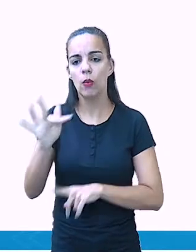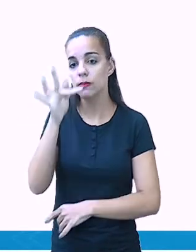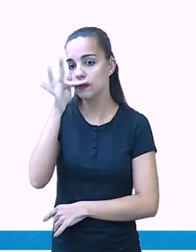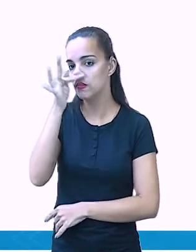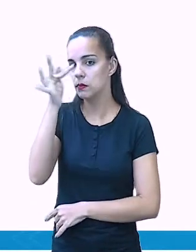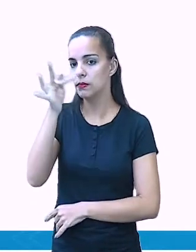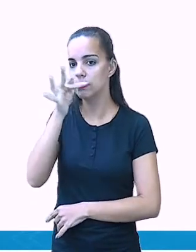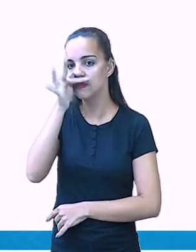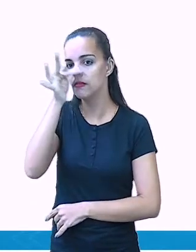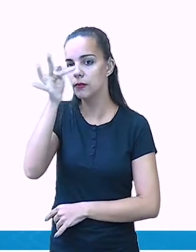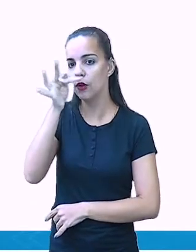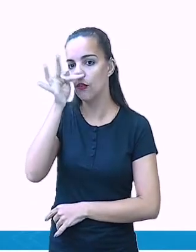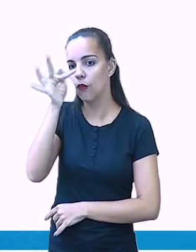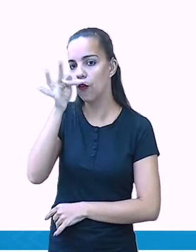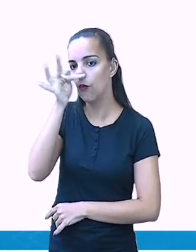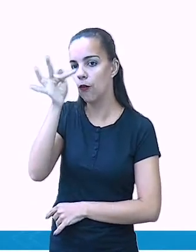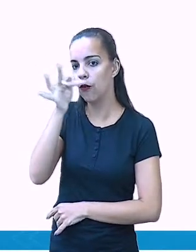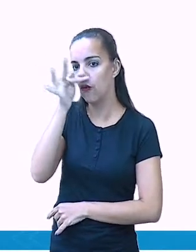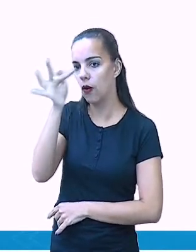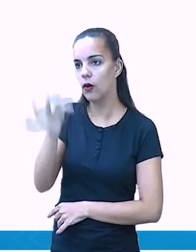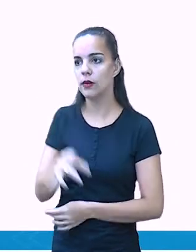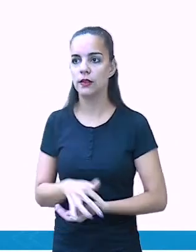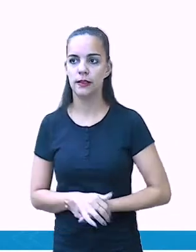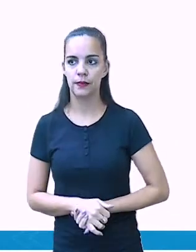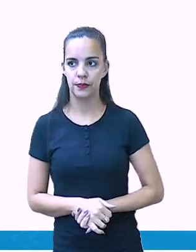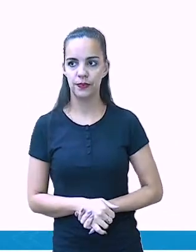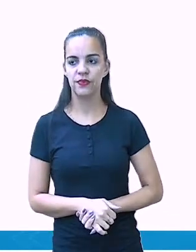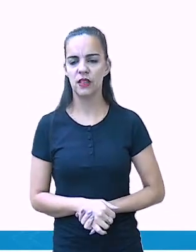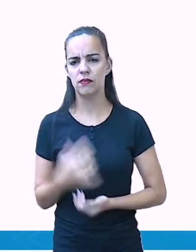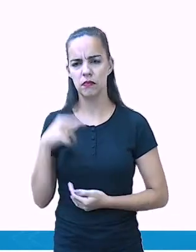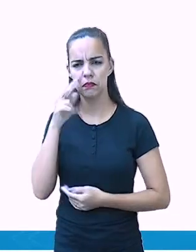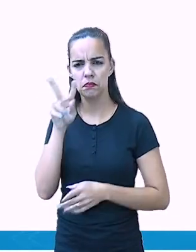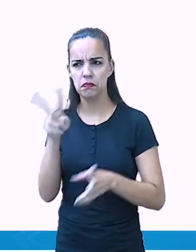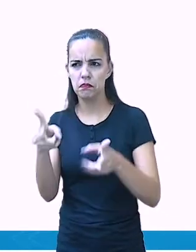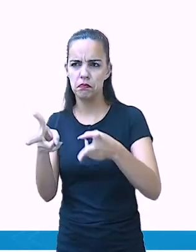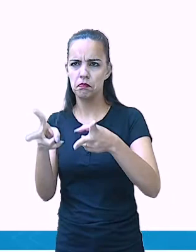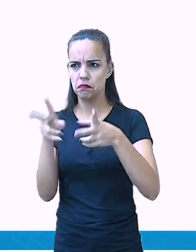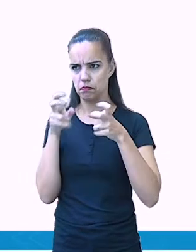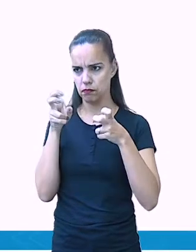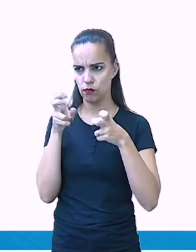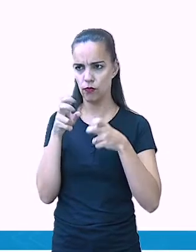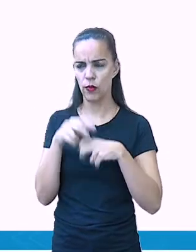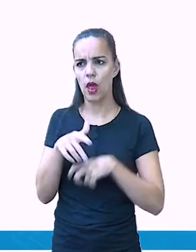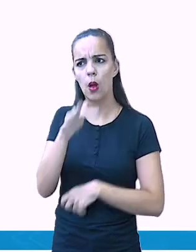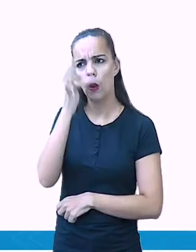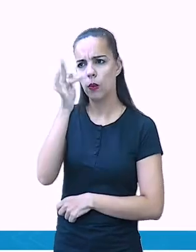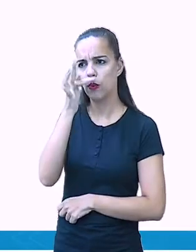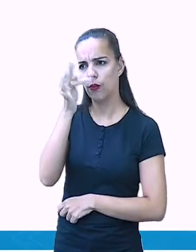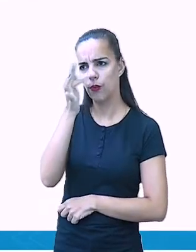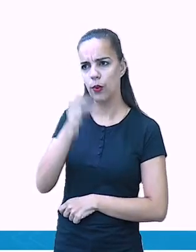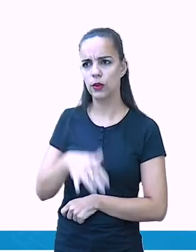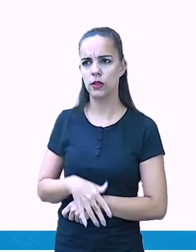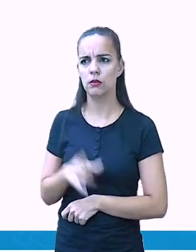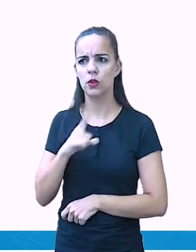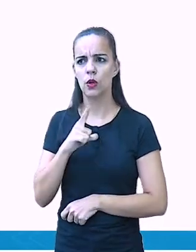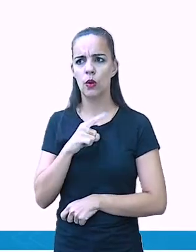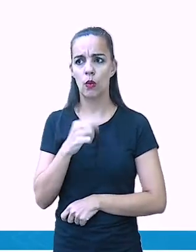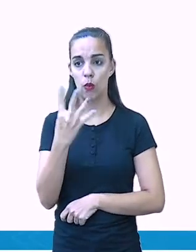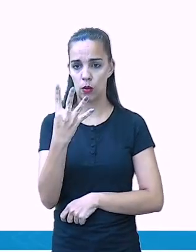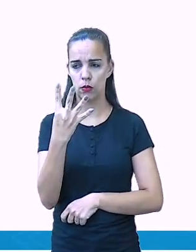flor, flor. Vocês podem observar que a palavra flor, ela é composta